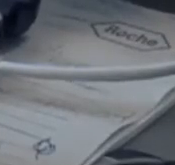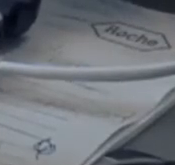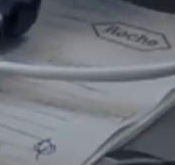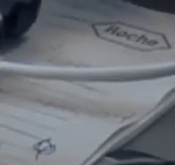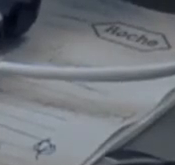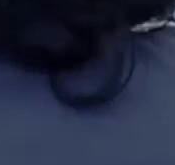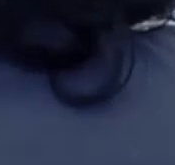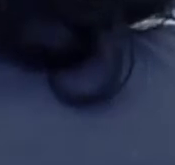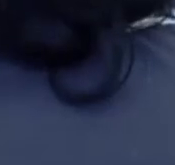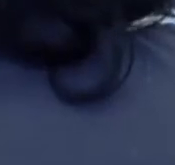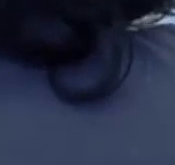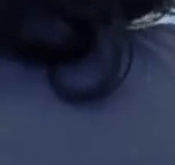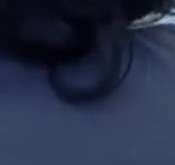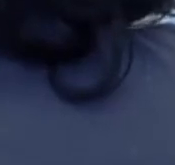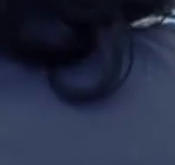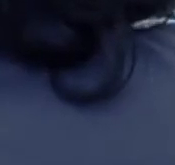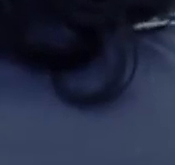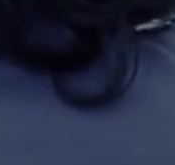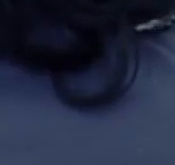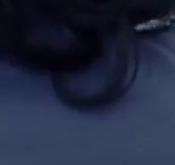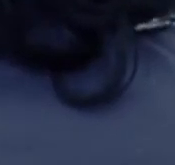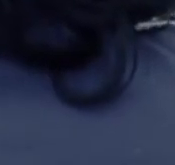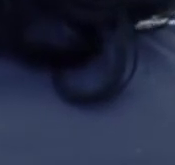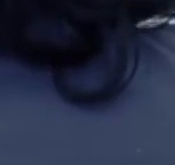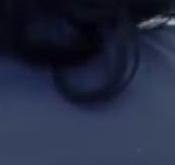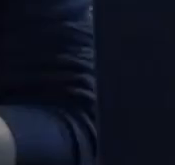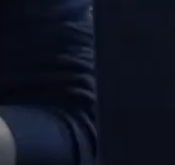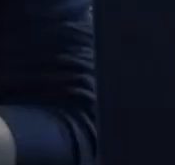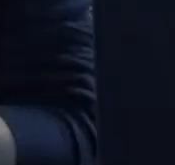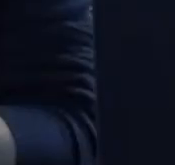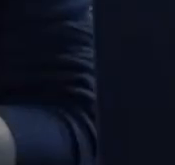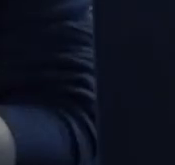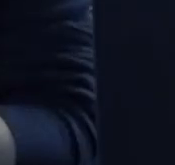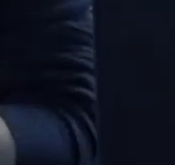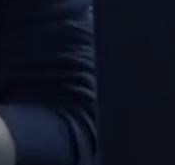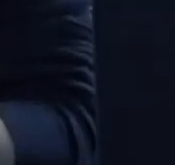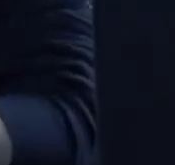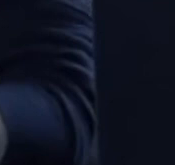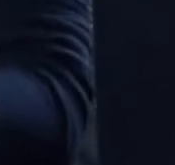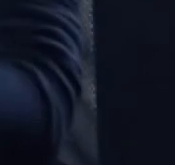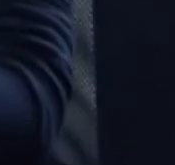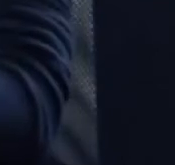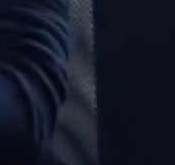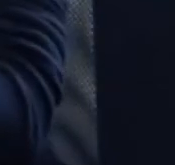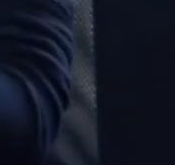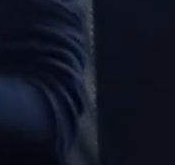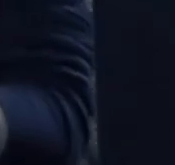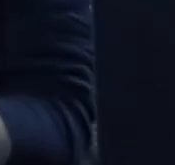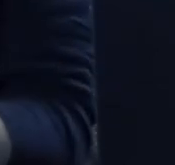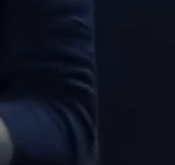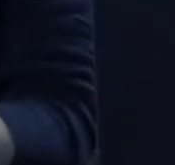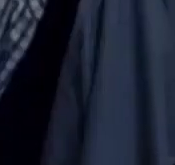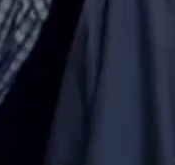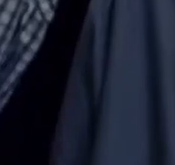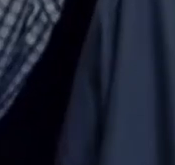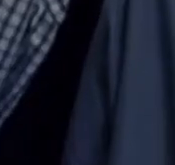irmãos e irmãs. Vós sois fiel e digno de confiança. Fazei que as nossas palavras sejam sementes de bem para o